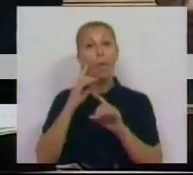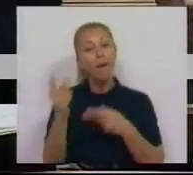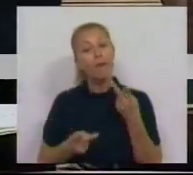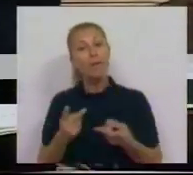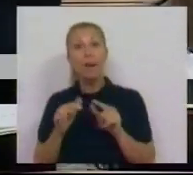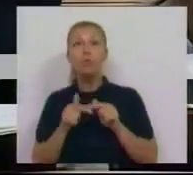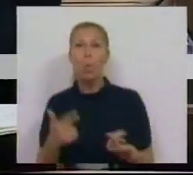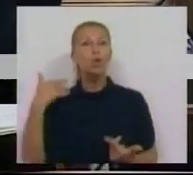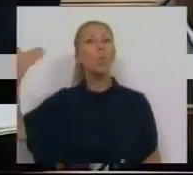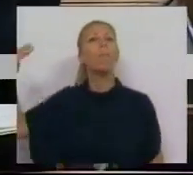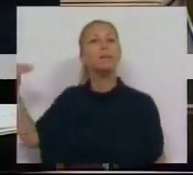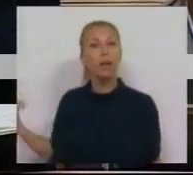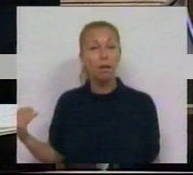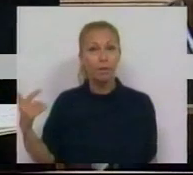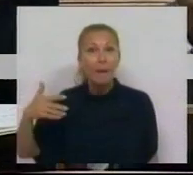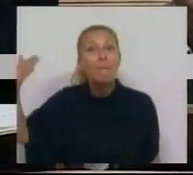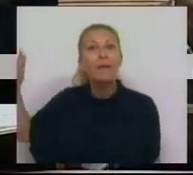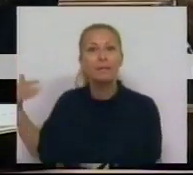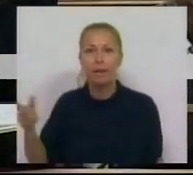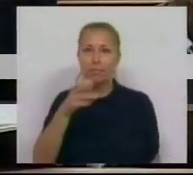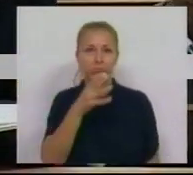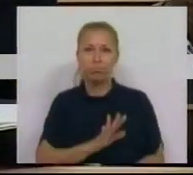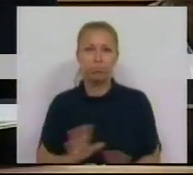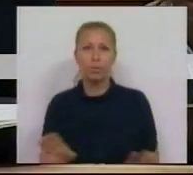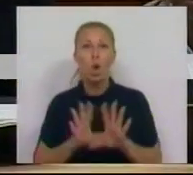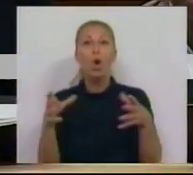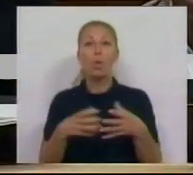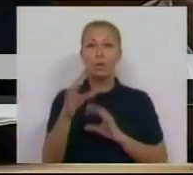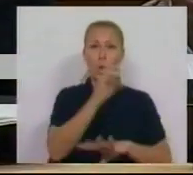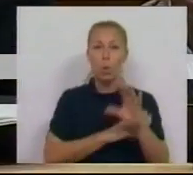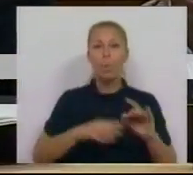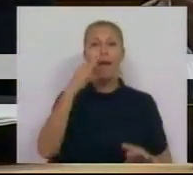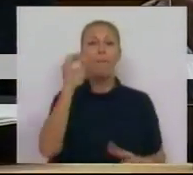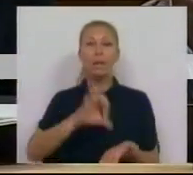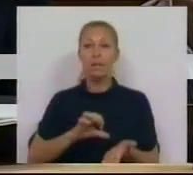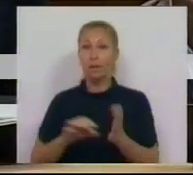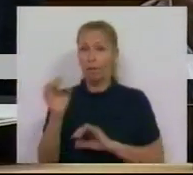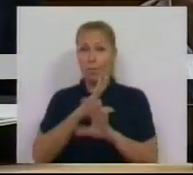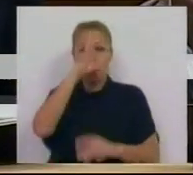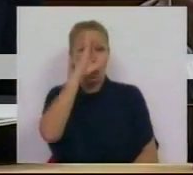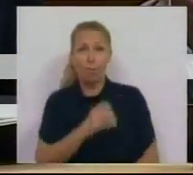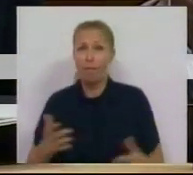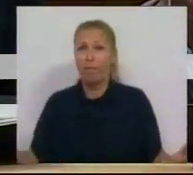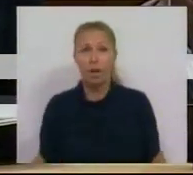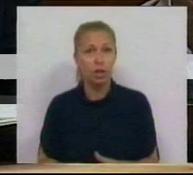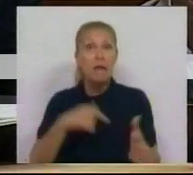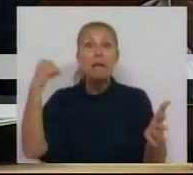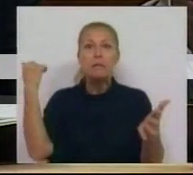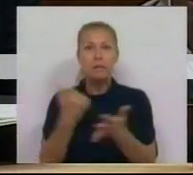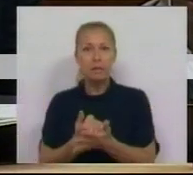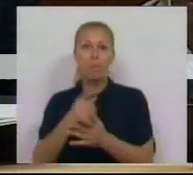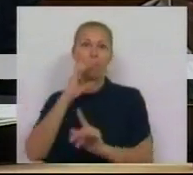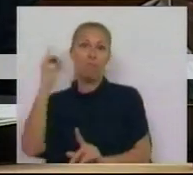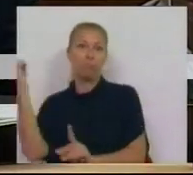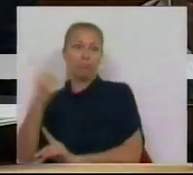seu passado. E o seu passado é um desastre. A Comissão Europeia, o Banco Central Europeu, os governos, sempre sobre a alçada dos mercados